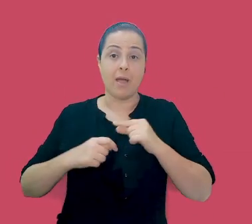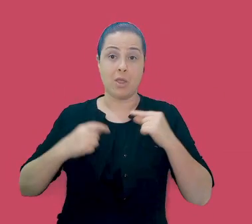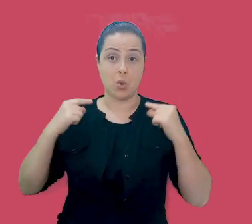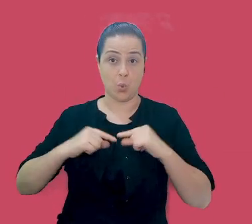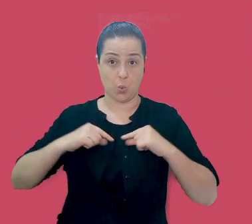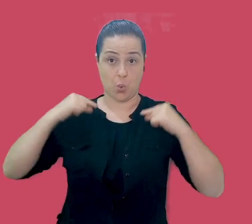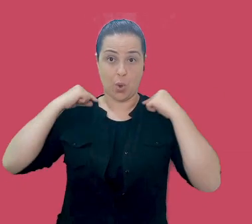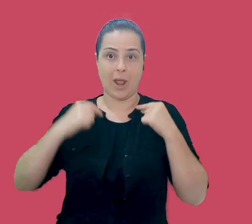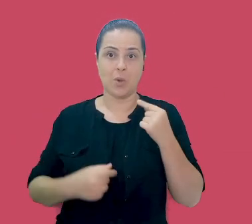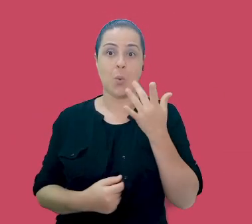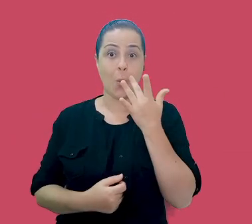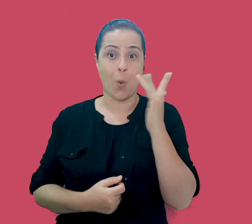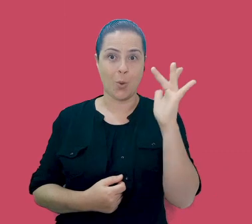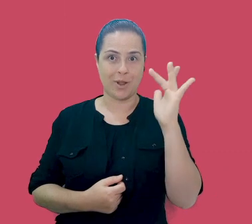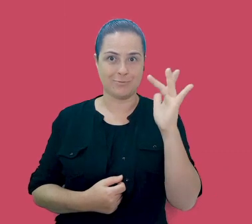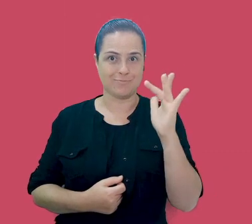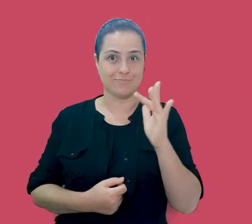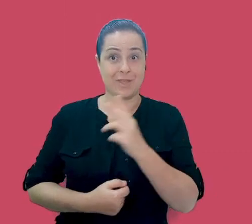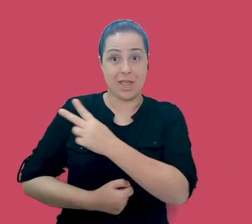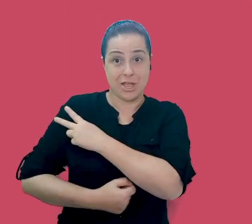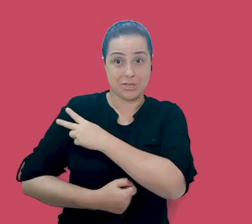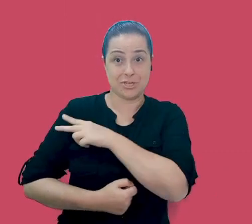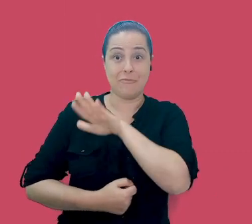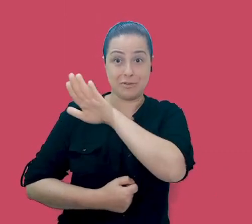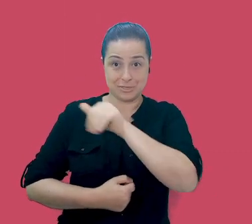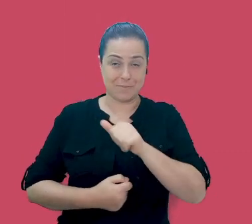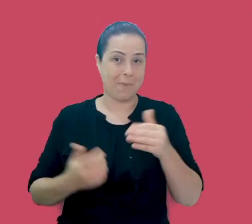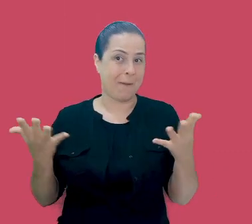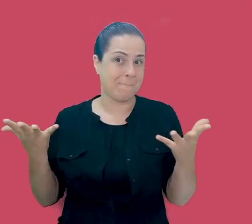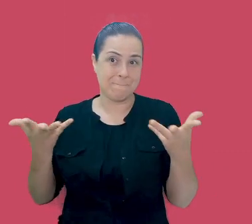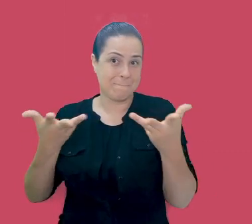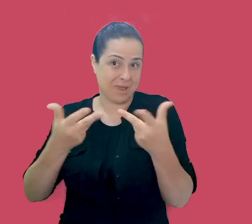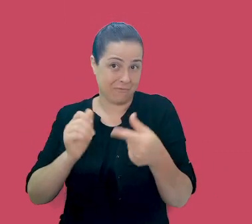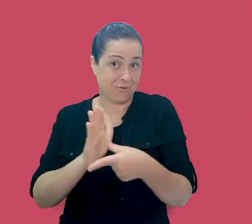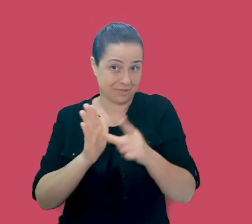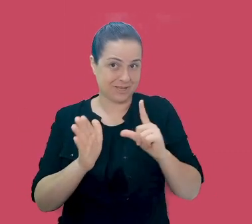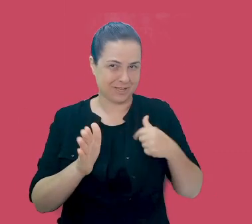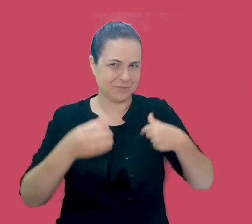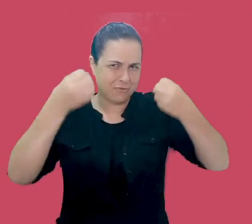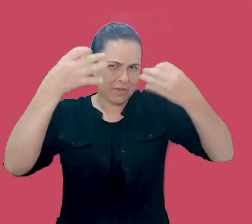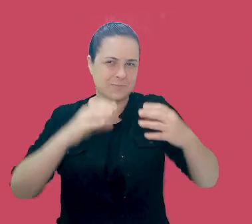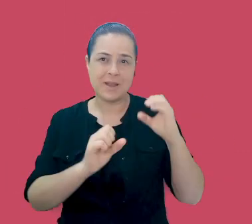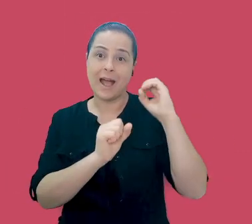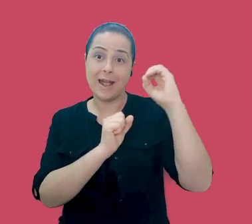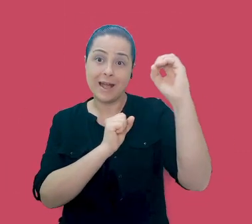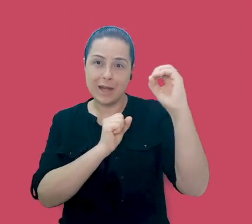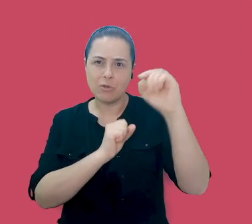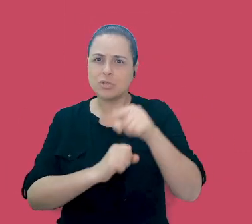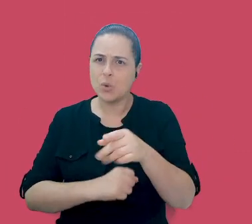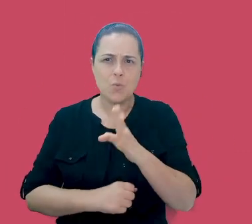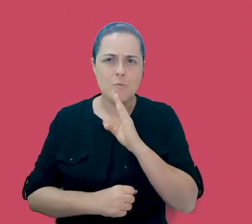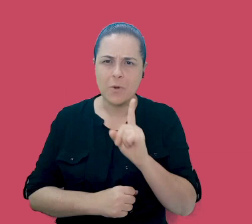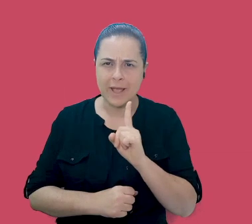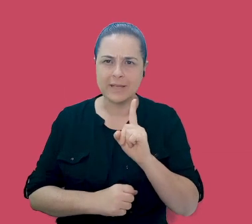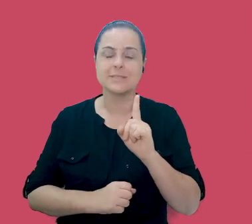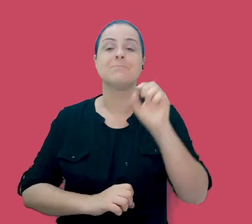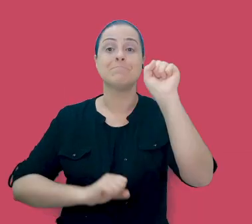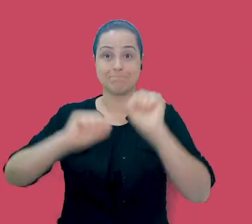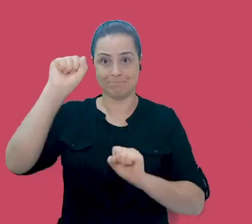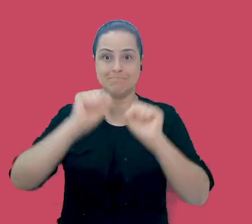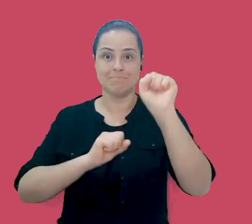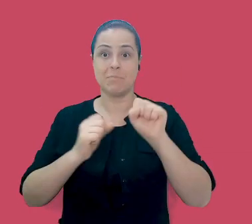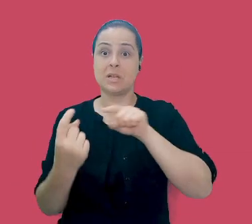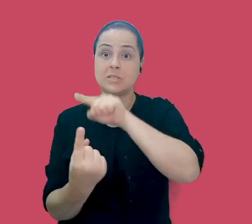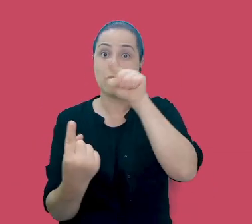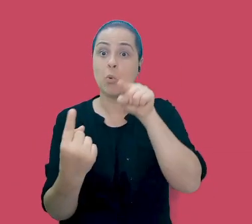dourado. E antes de passar a bola para minha chefa maravilhosa, eu vou falar rapidinho para quem não conhece. Carlotas é uma empresa